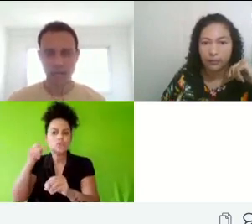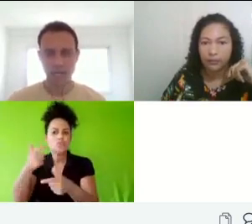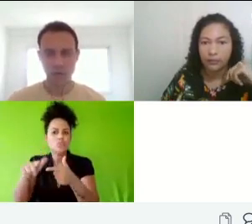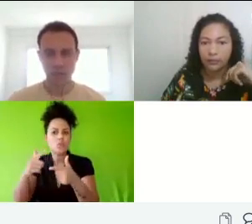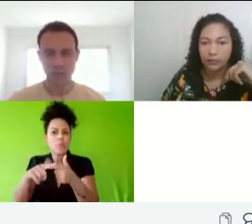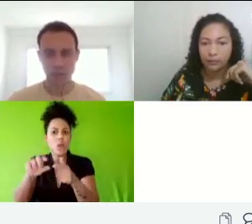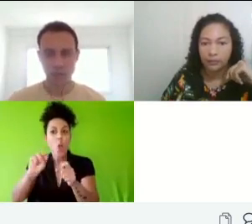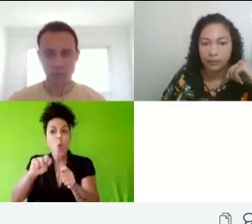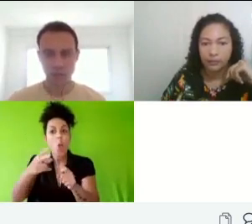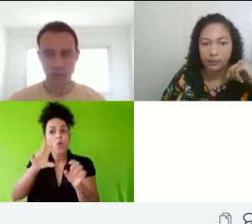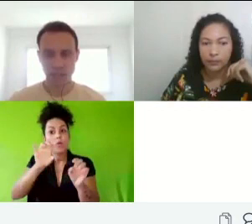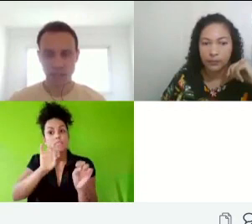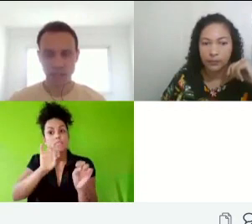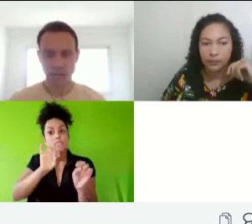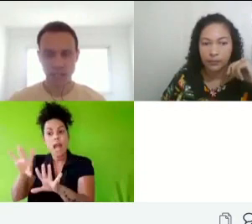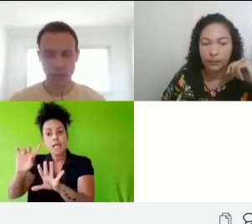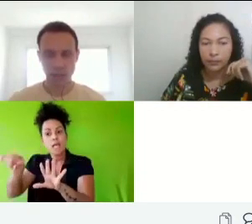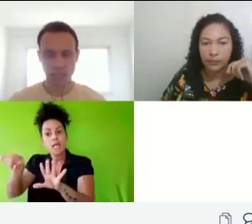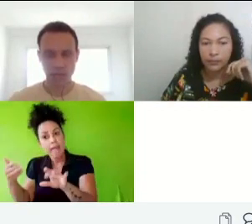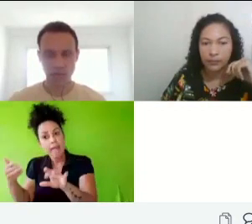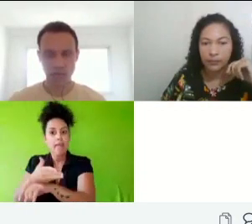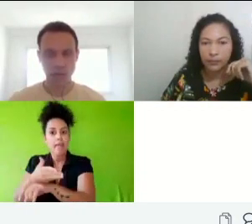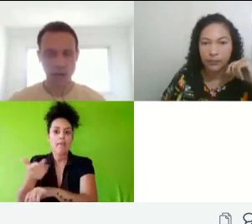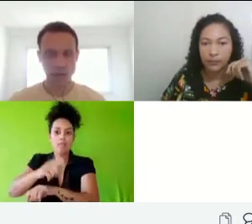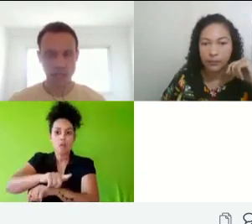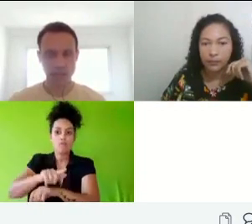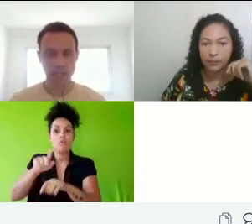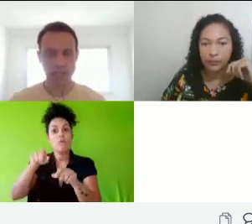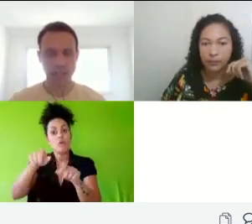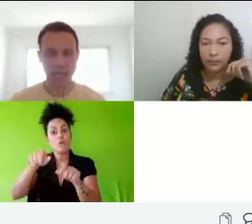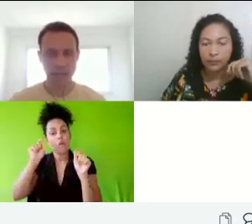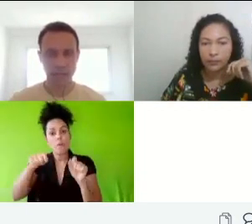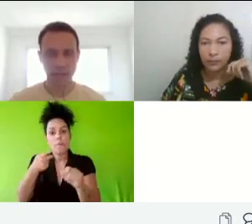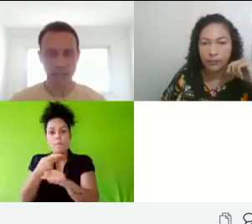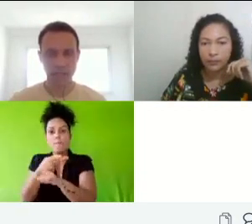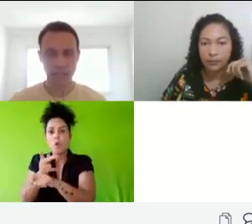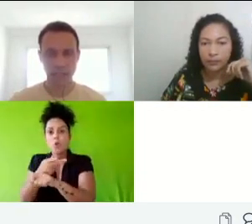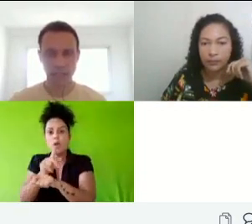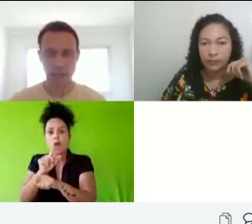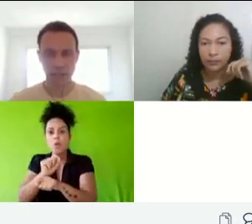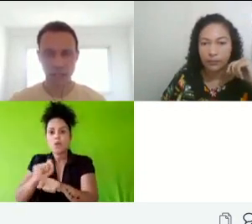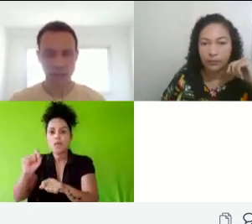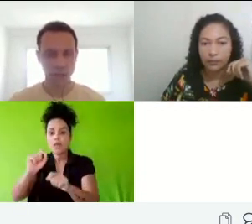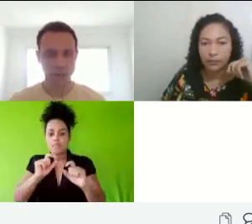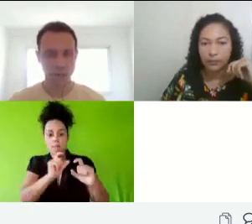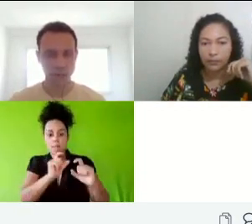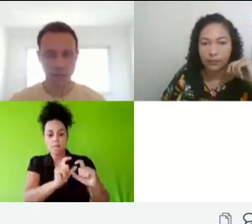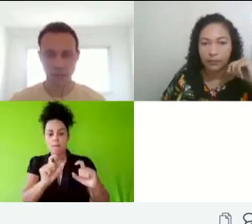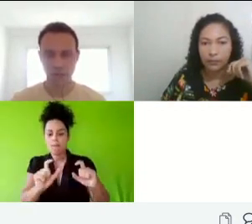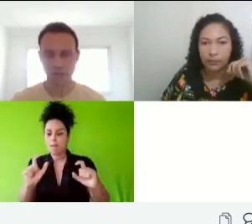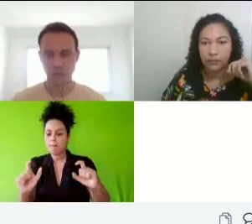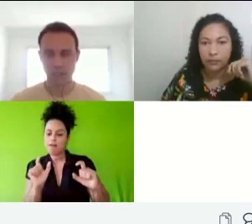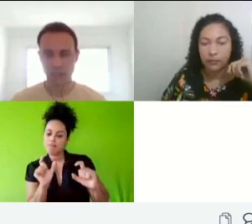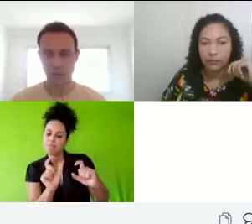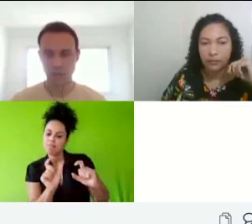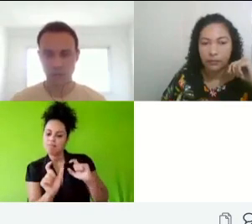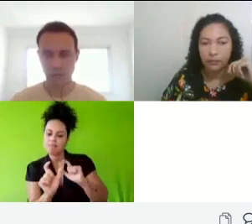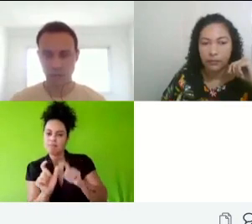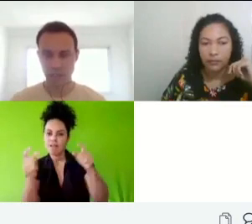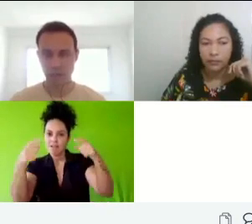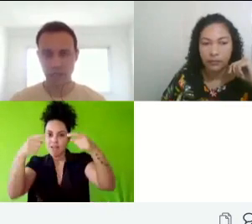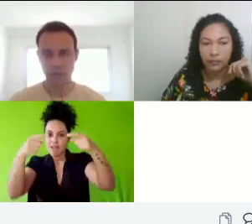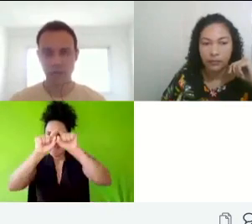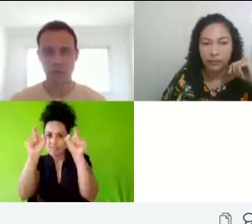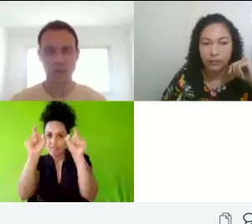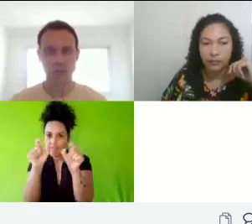E aqui embaixo, olha se a sua opçãozinha aqui embaixo, tá? O seu áudio está desabilitado. Dá uma olhadinha aqui, ó. Tem um fonezinho,